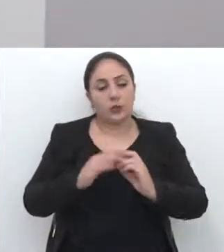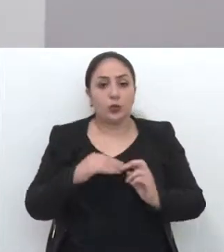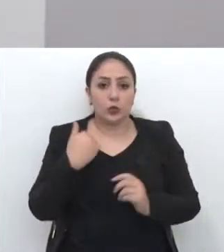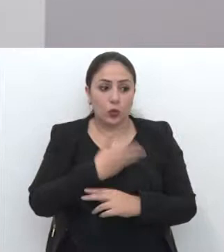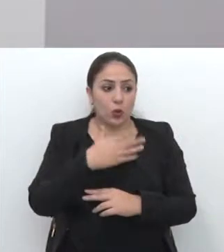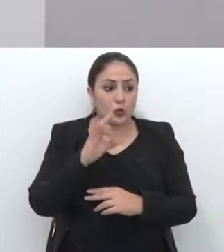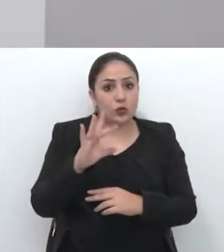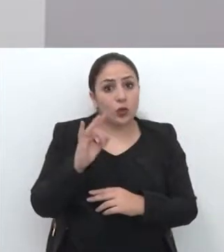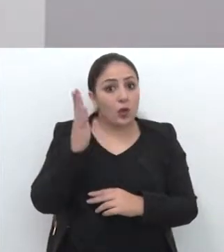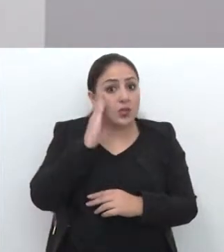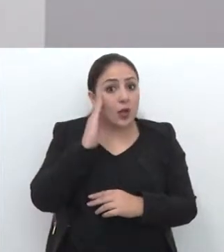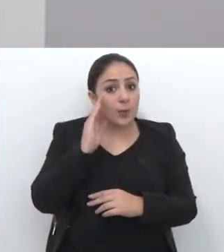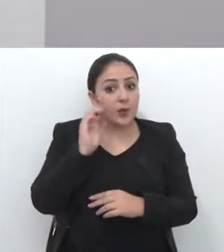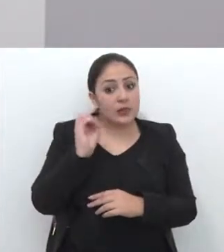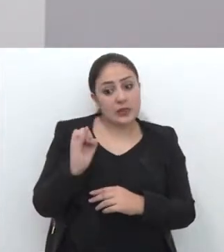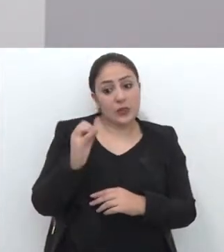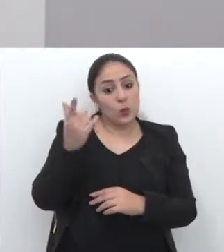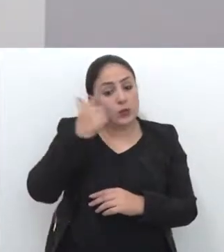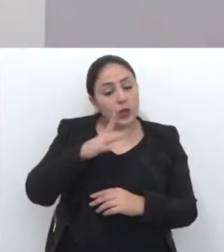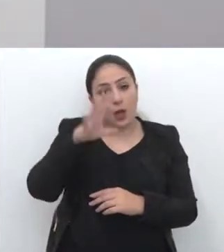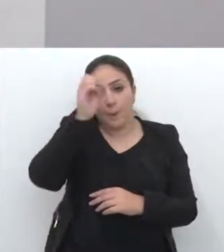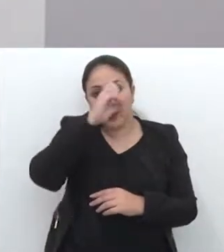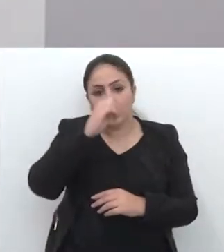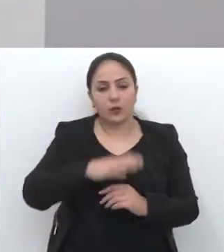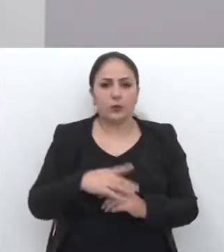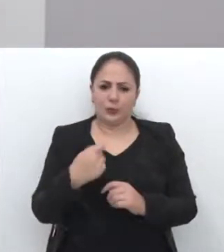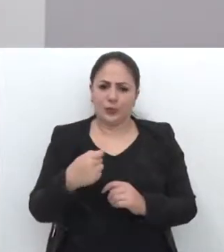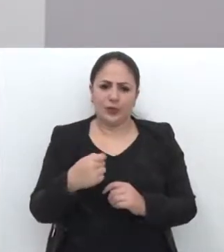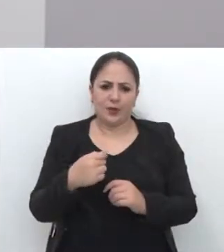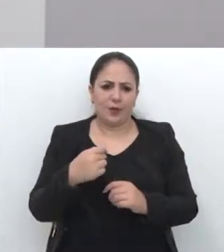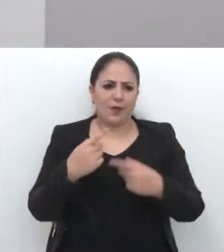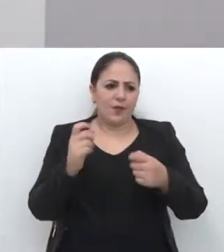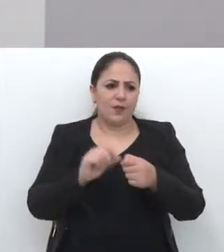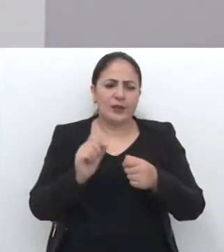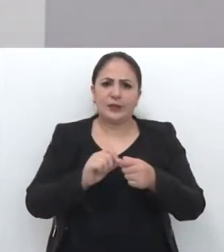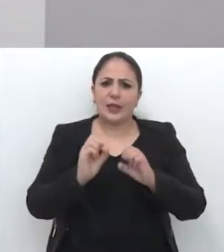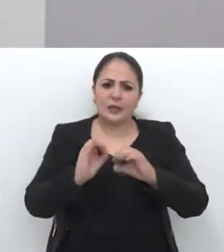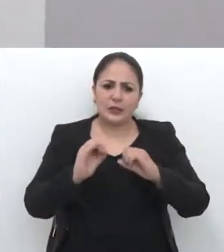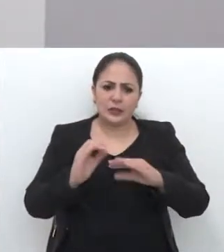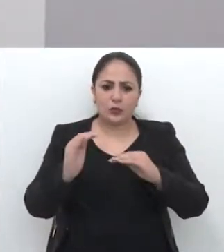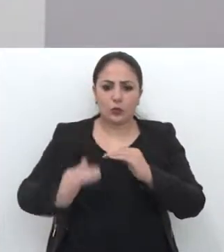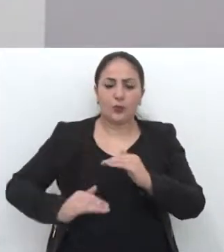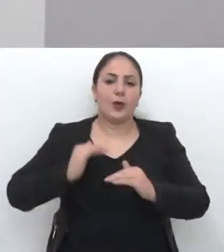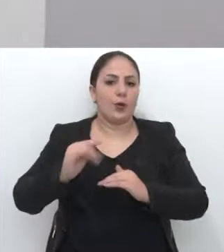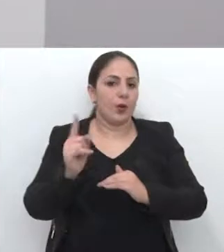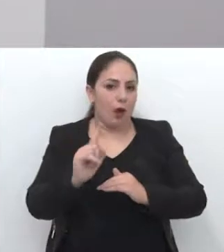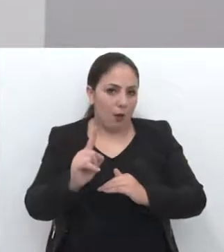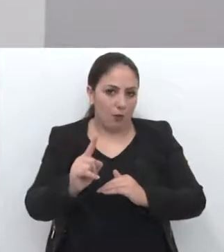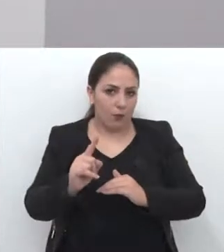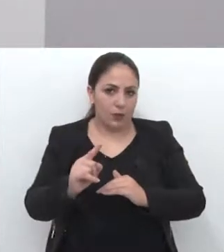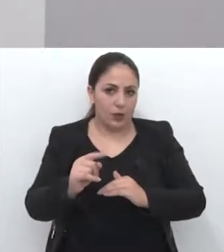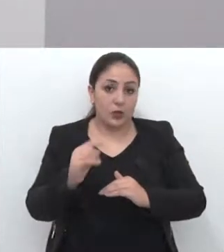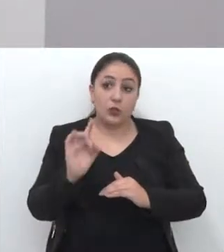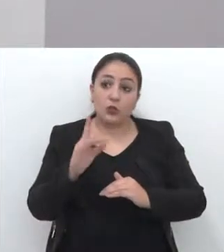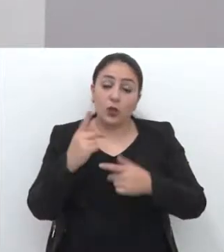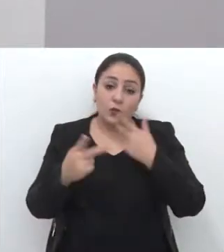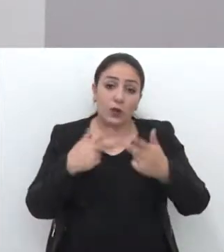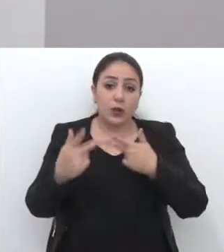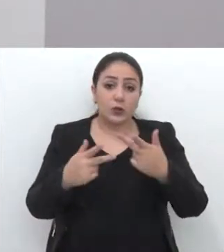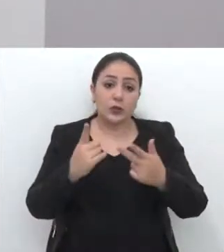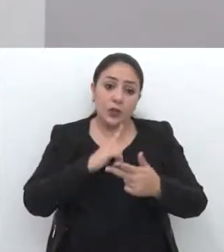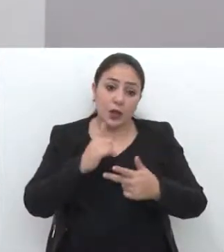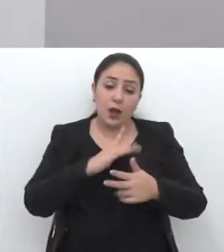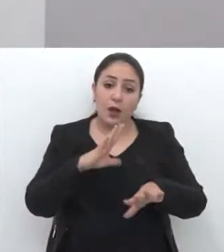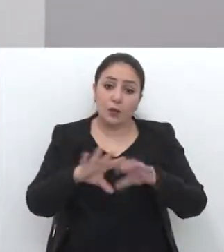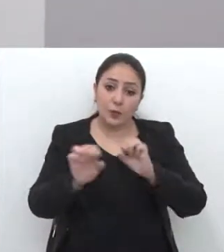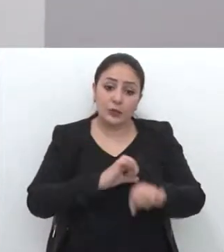gente só sabe aquilo que aprende, e não estou aqui dizendo que todos devem fazer, por exemplo, um curso superior em ciências jurídicas e sociais, mas que nós devemos ter desde